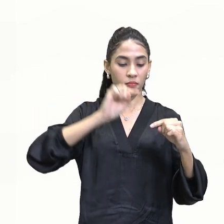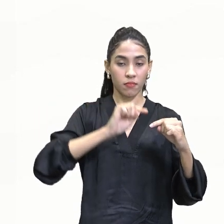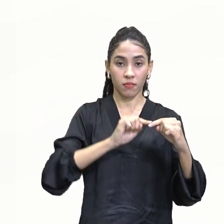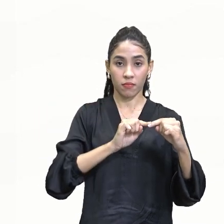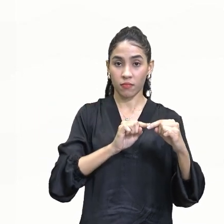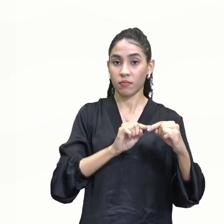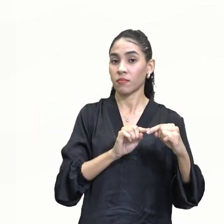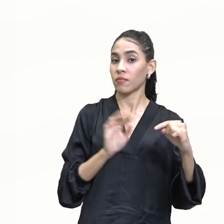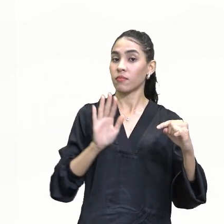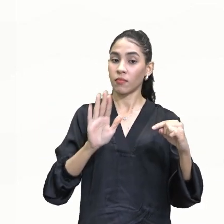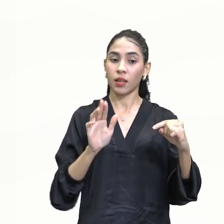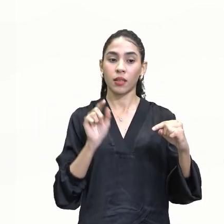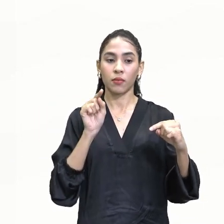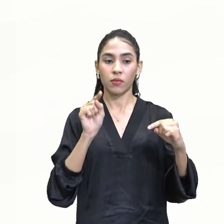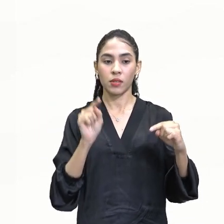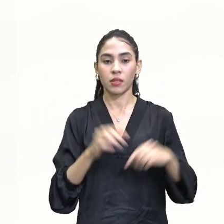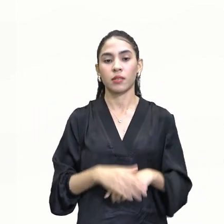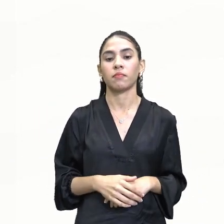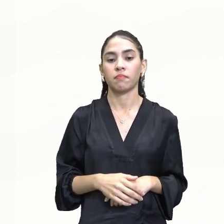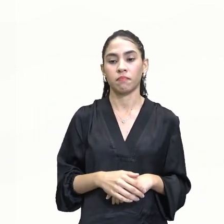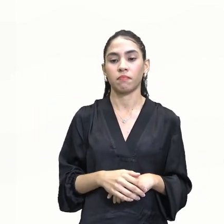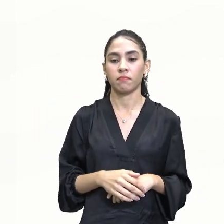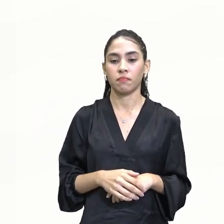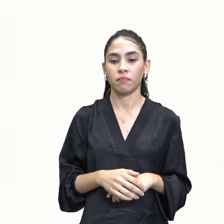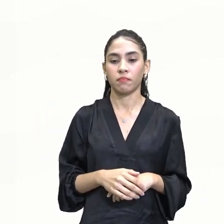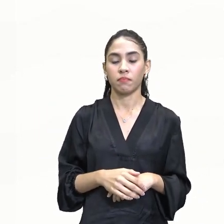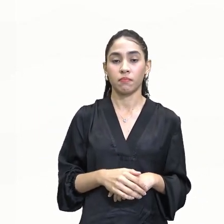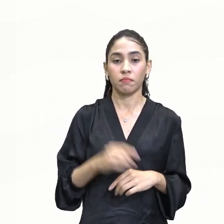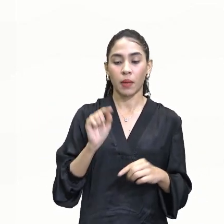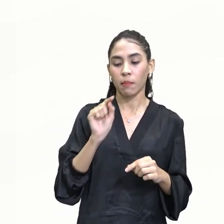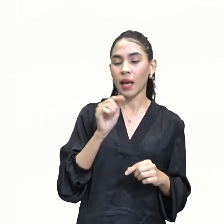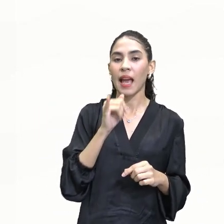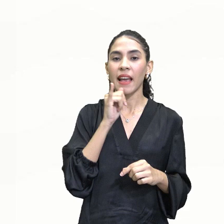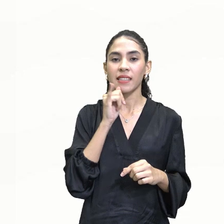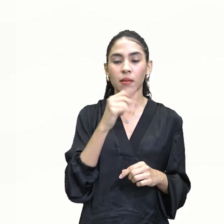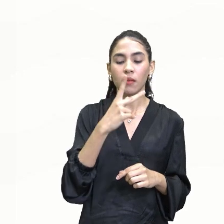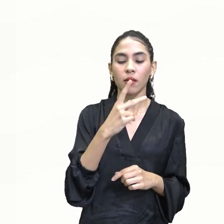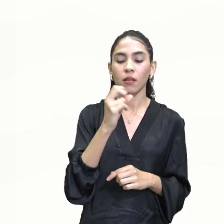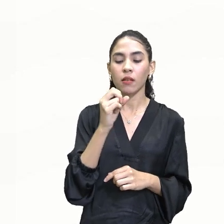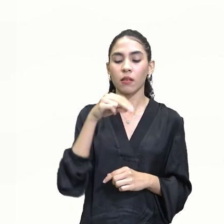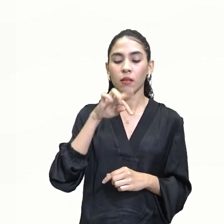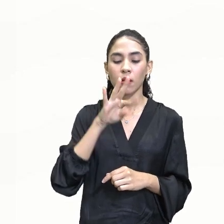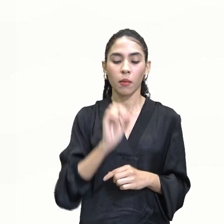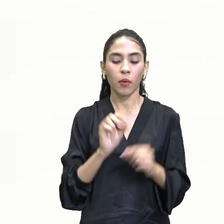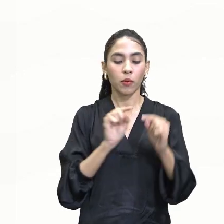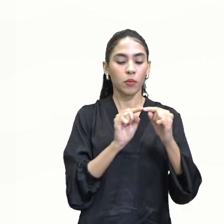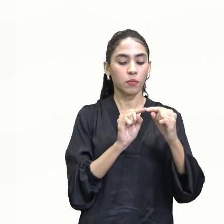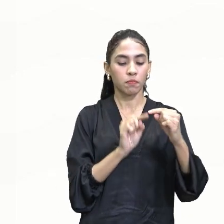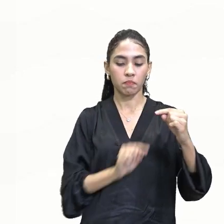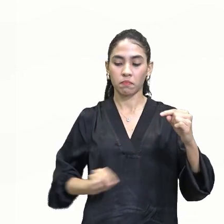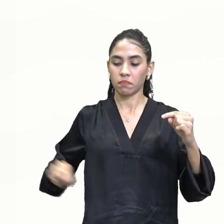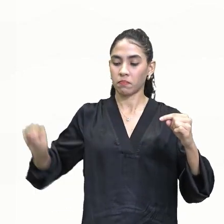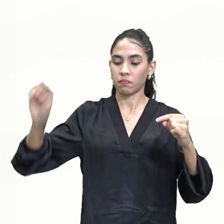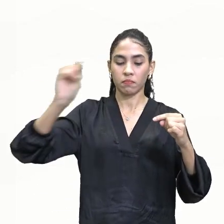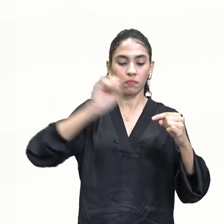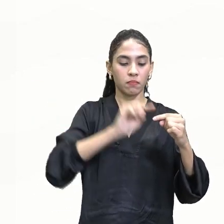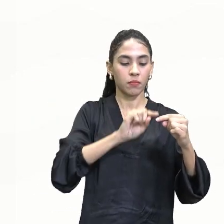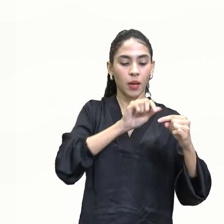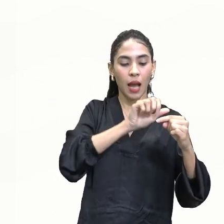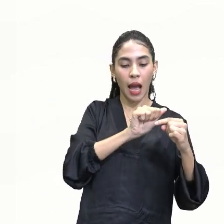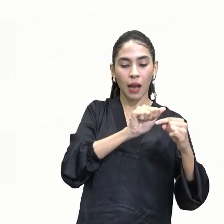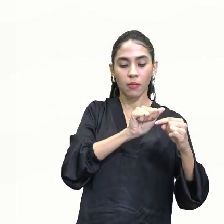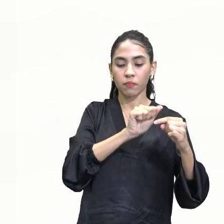nós vamos considerar até um outro ponto. Aqui eu vou chamar de ponto A e